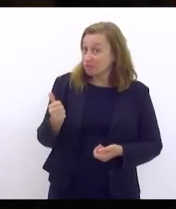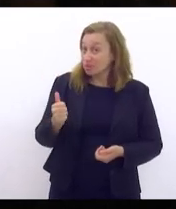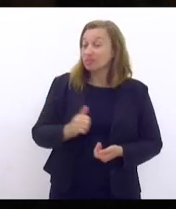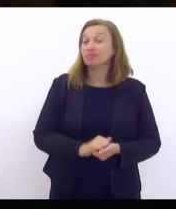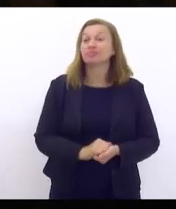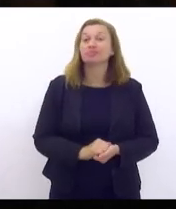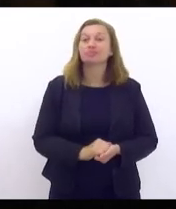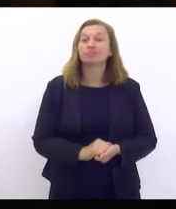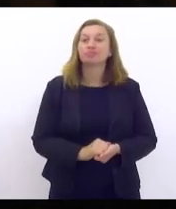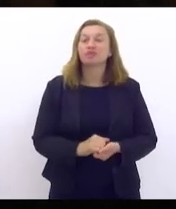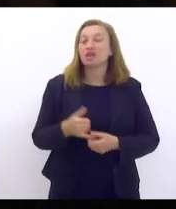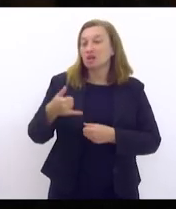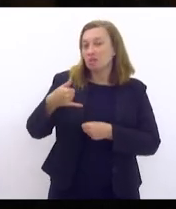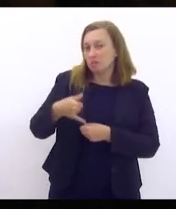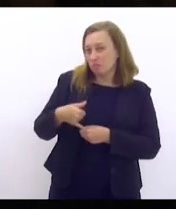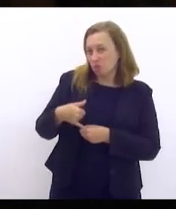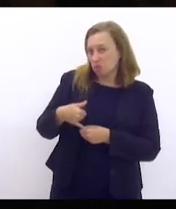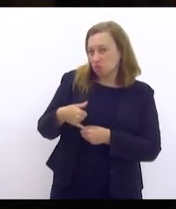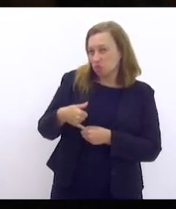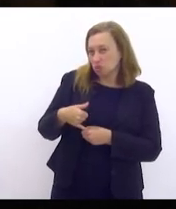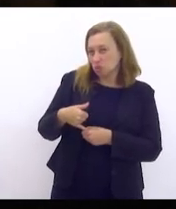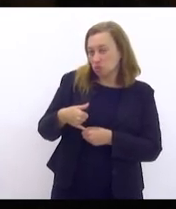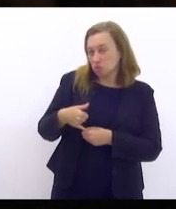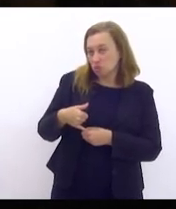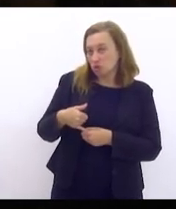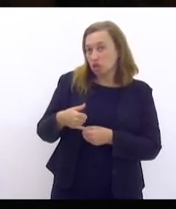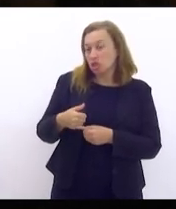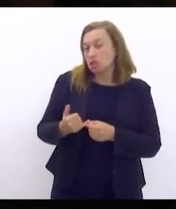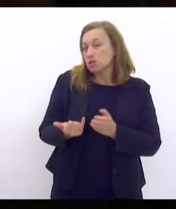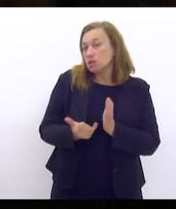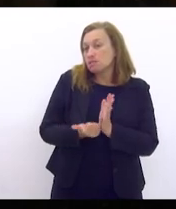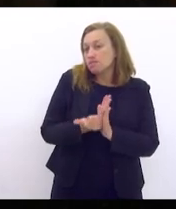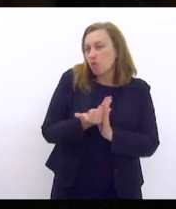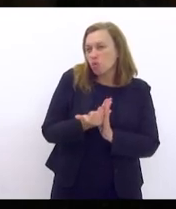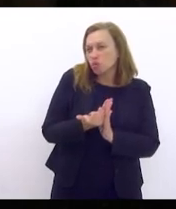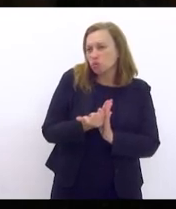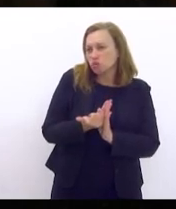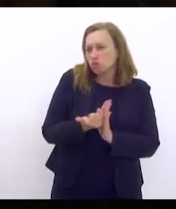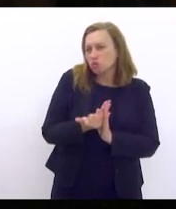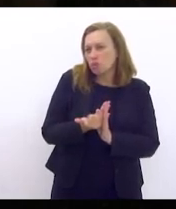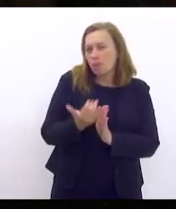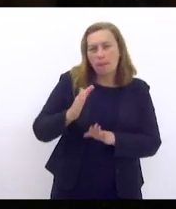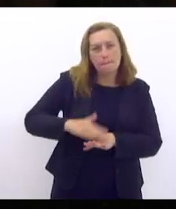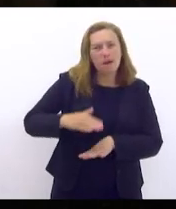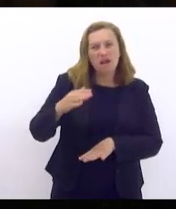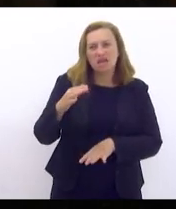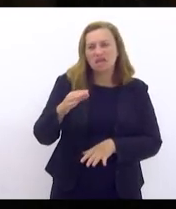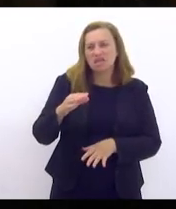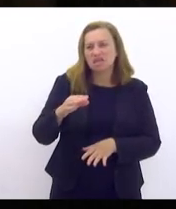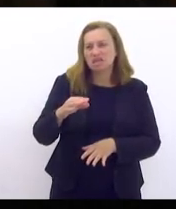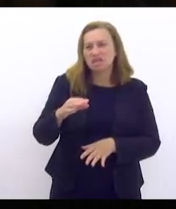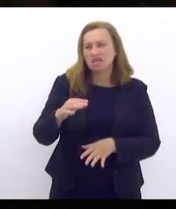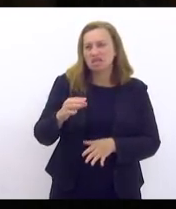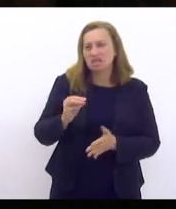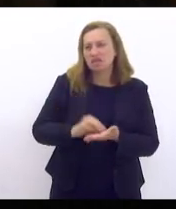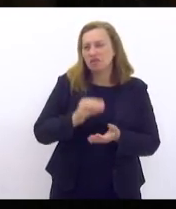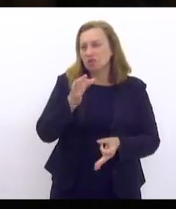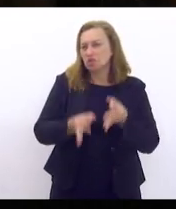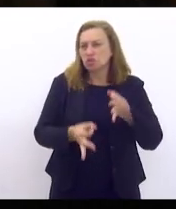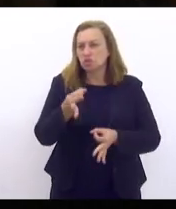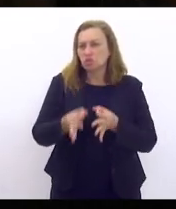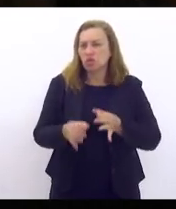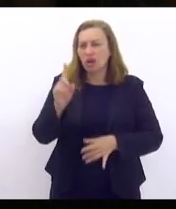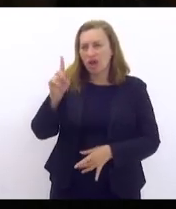que o imposto mais injusto que existe é um imposto horizontal